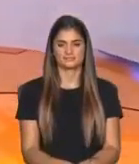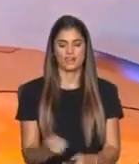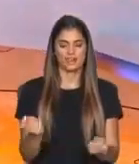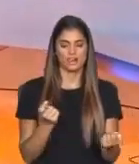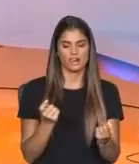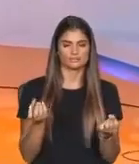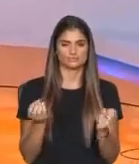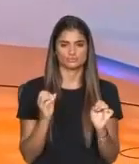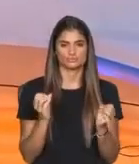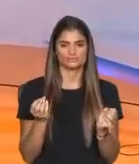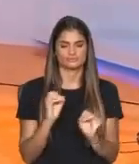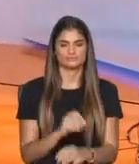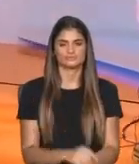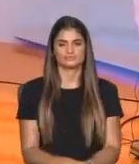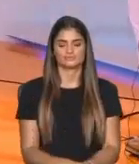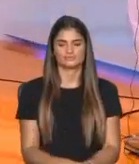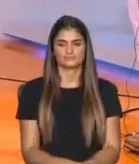manobra.